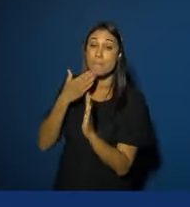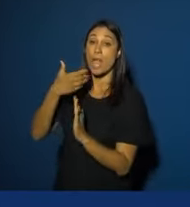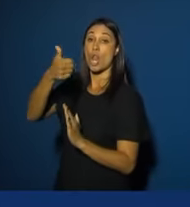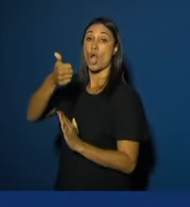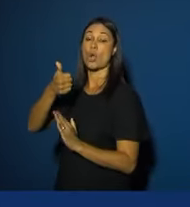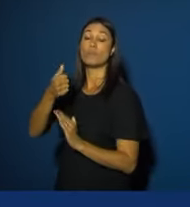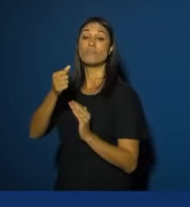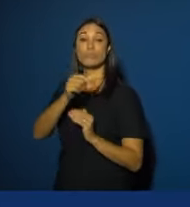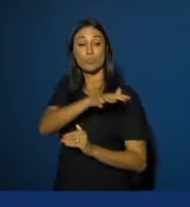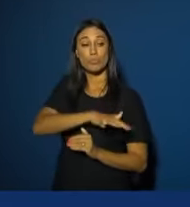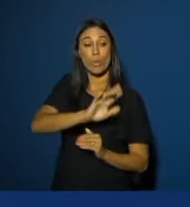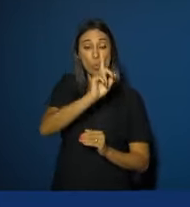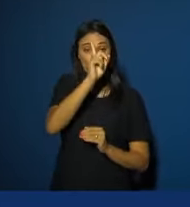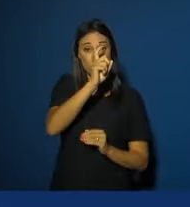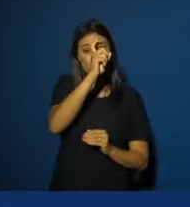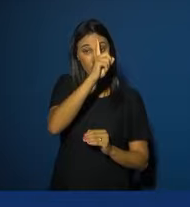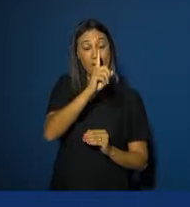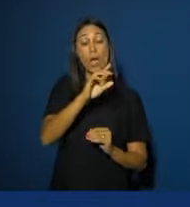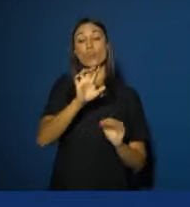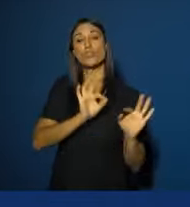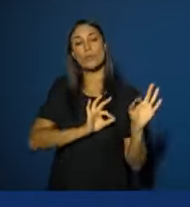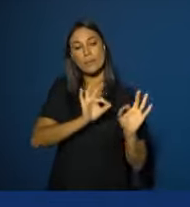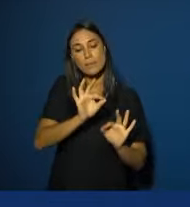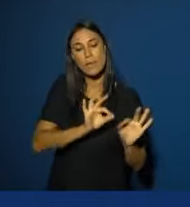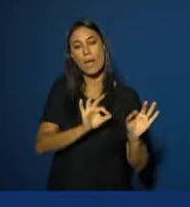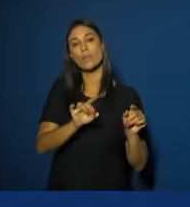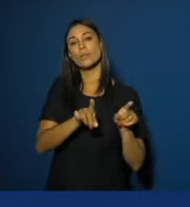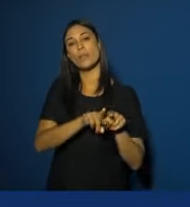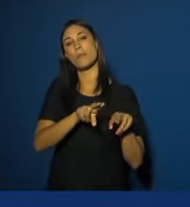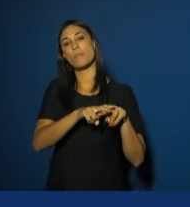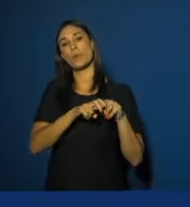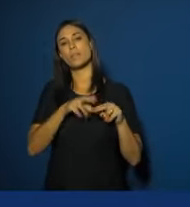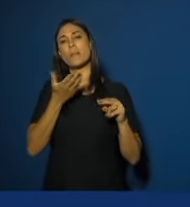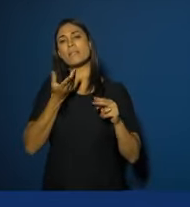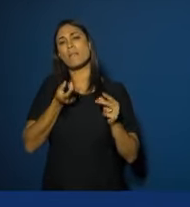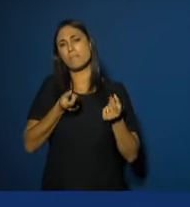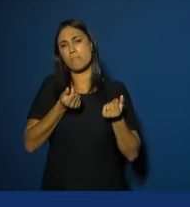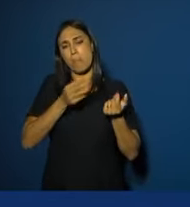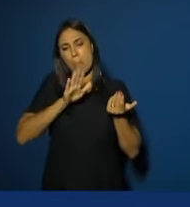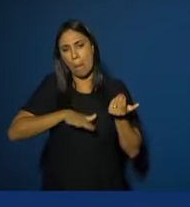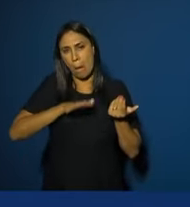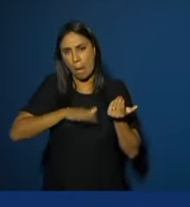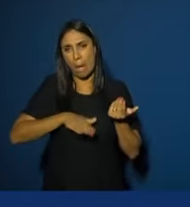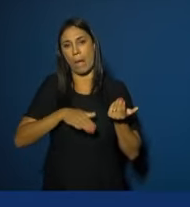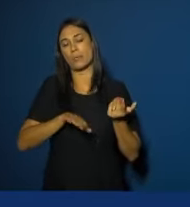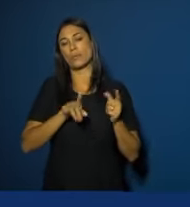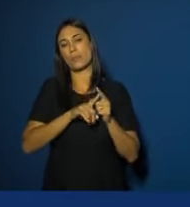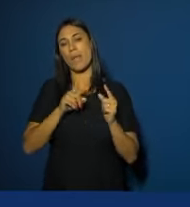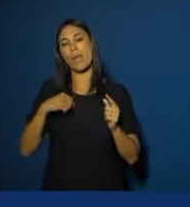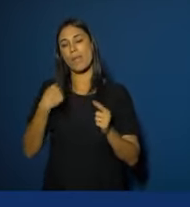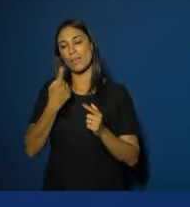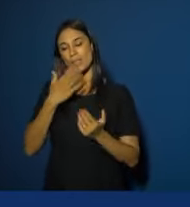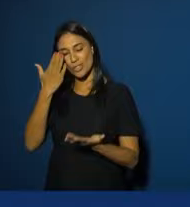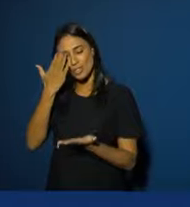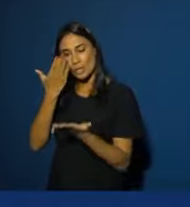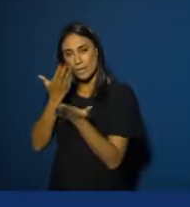vai funcionar a rede, de forma mais programada e, portanto, mais barato. E é nisso que estamos